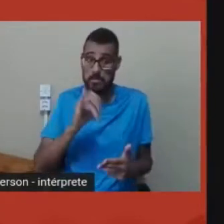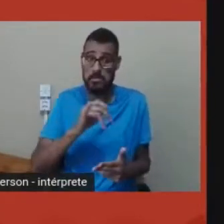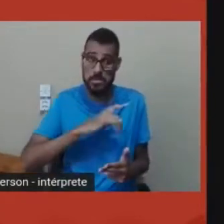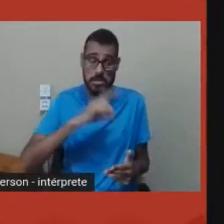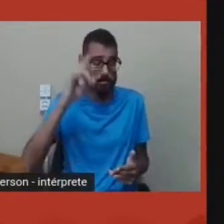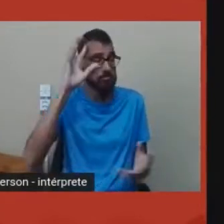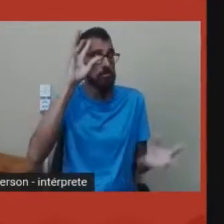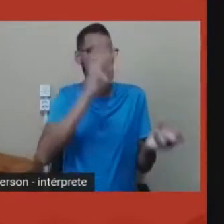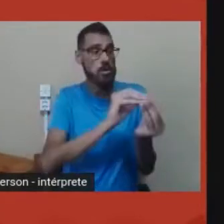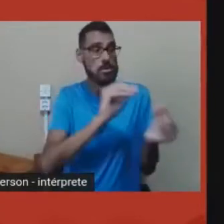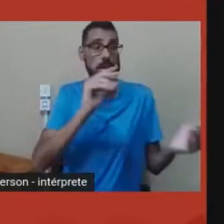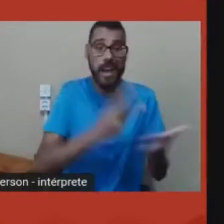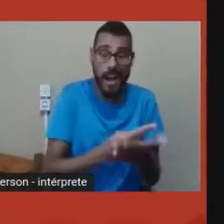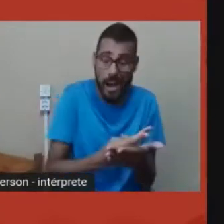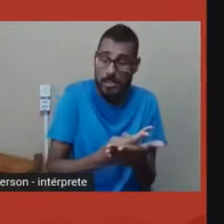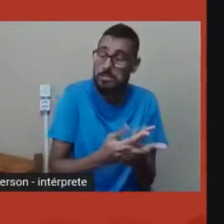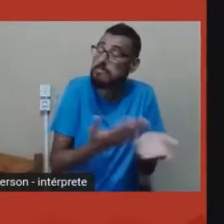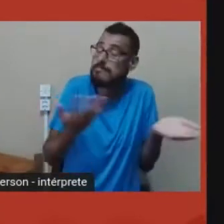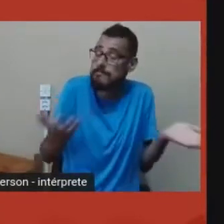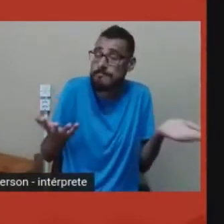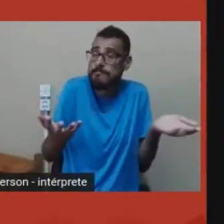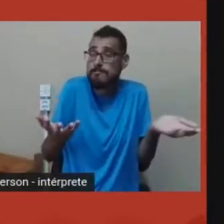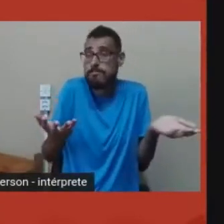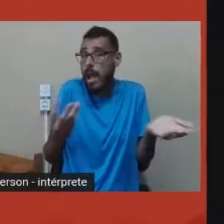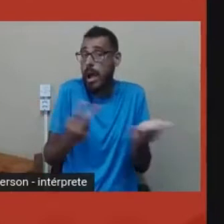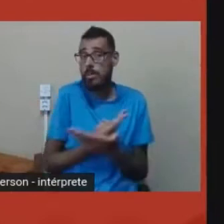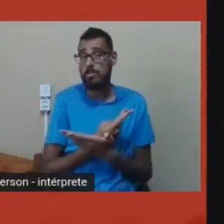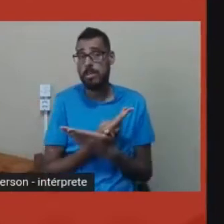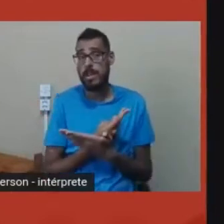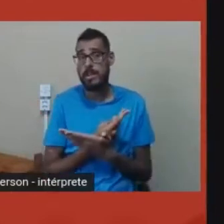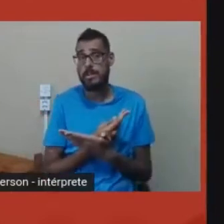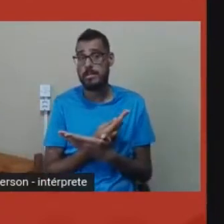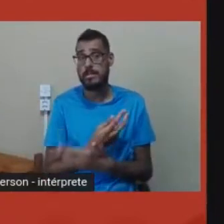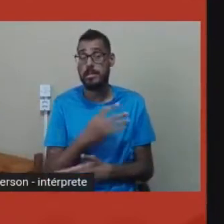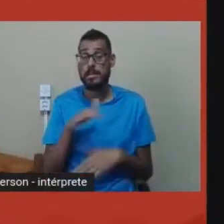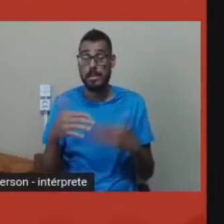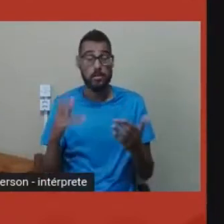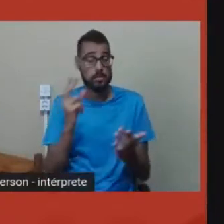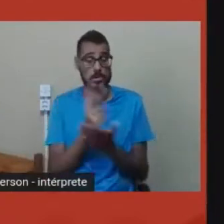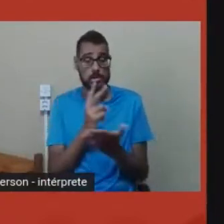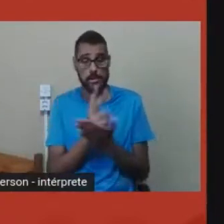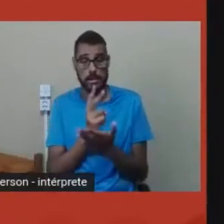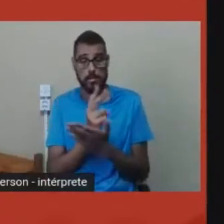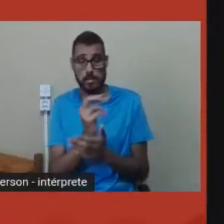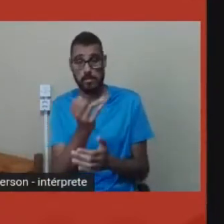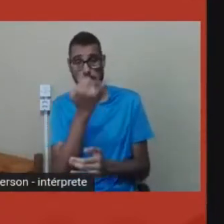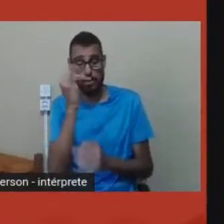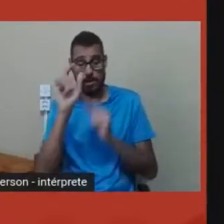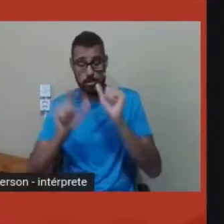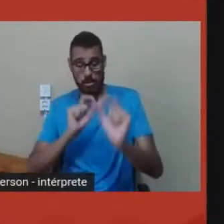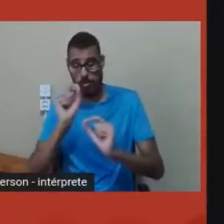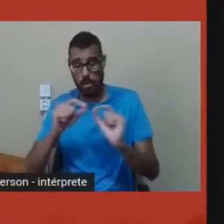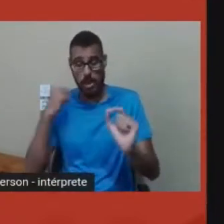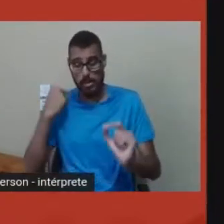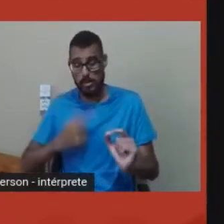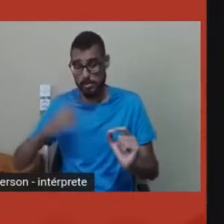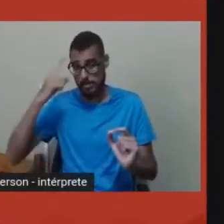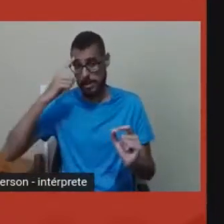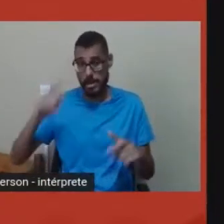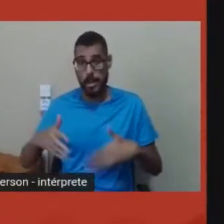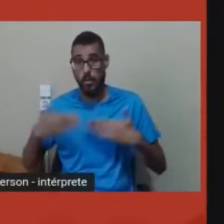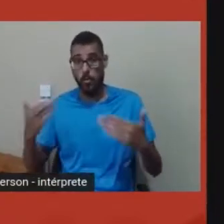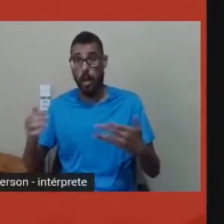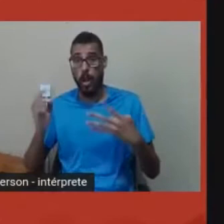não, até ir por esse caminho. Mas é sempre tentando buscar quais são as características que a gente vai ter que responder